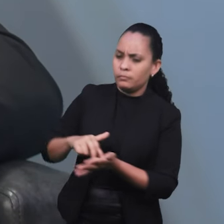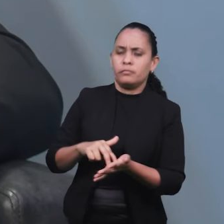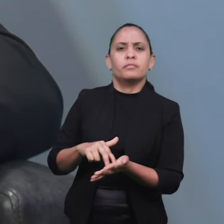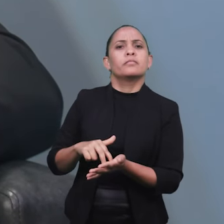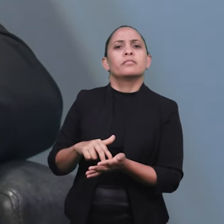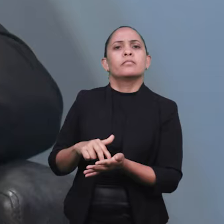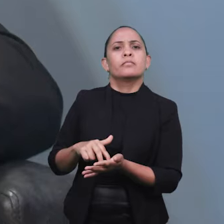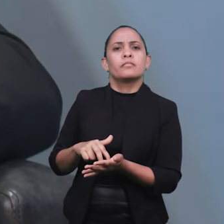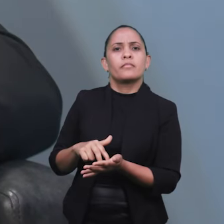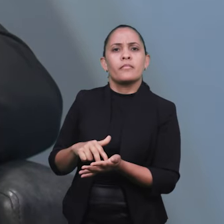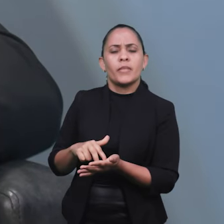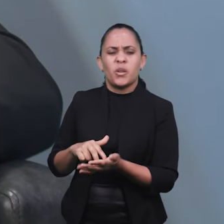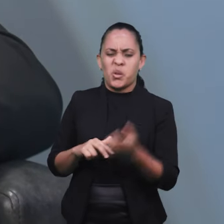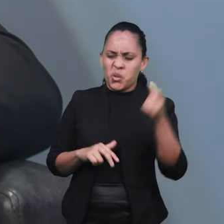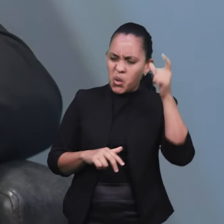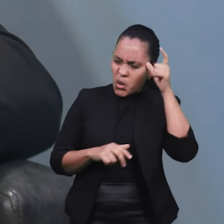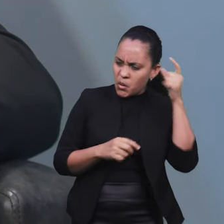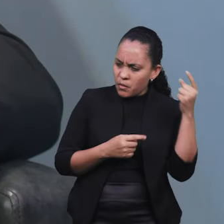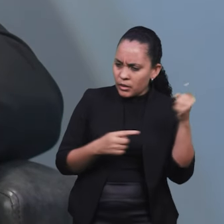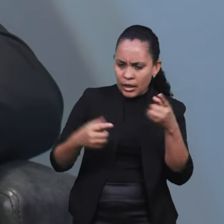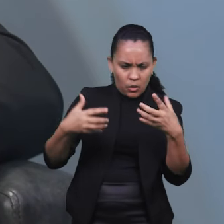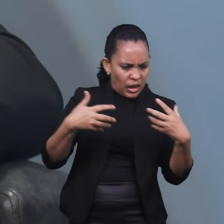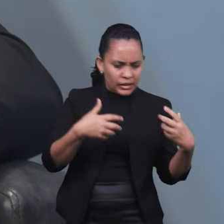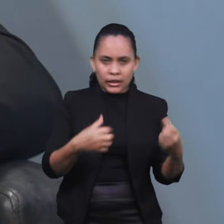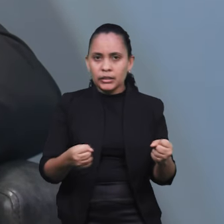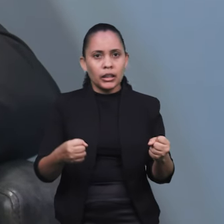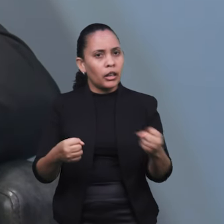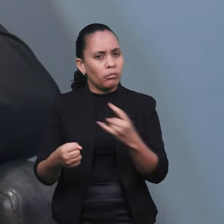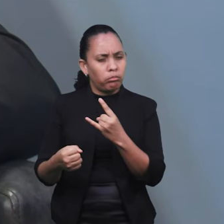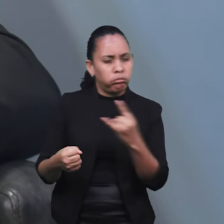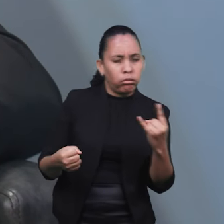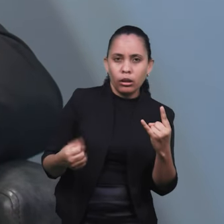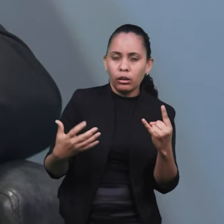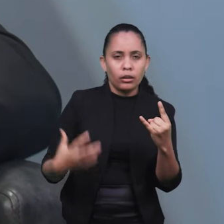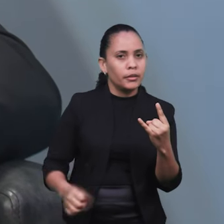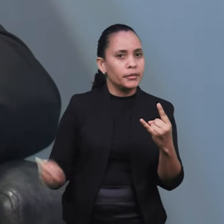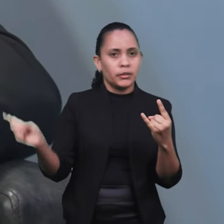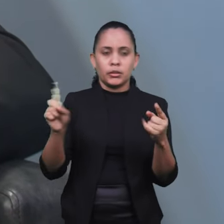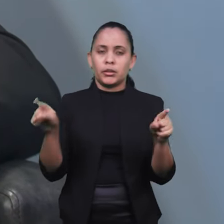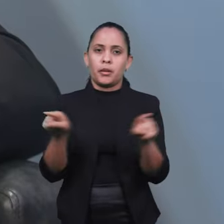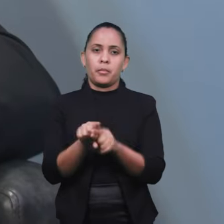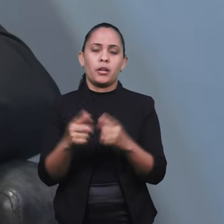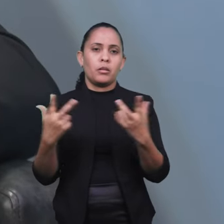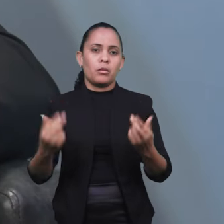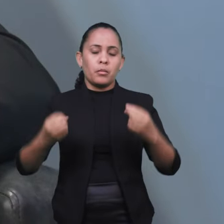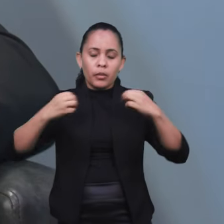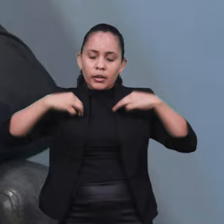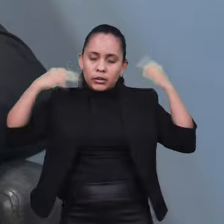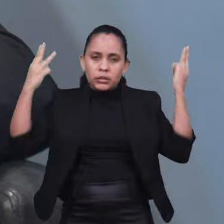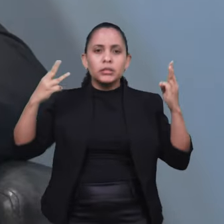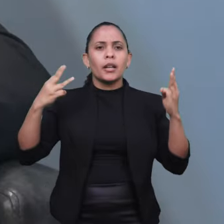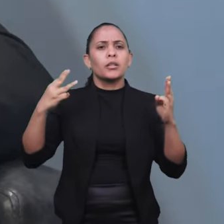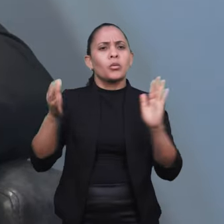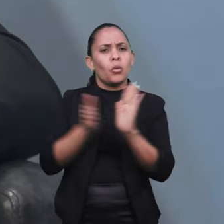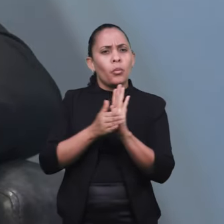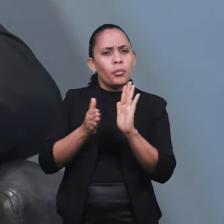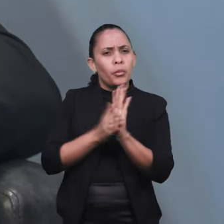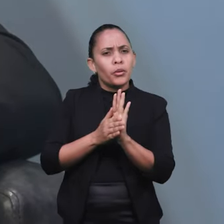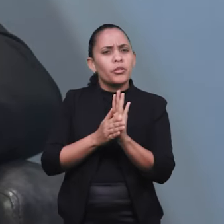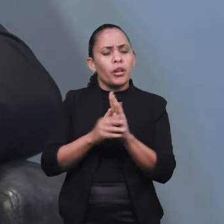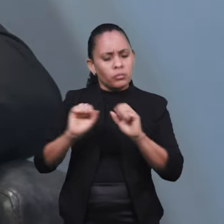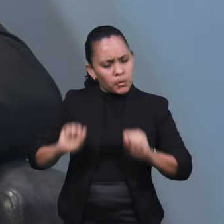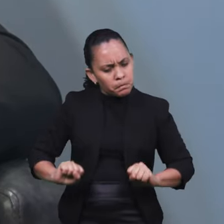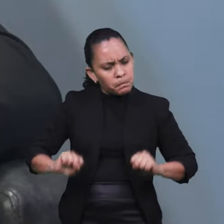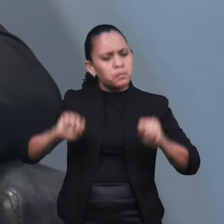não se dobrar diante do opositor, a firmeza de Moisés em optar pelo projeto, pelo plano